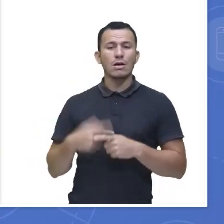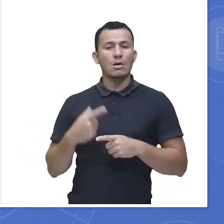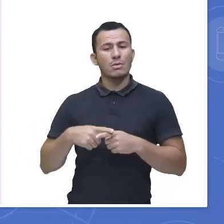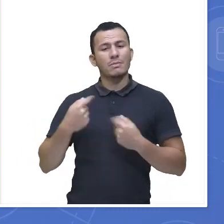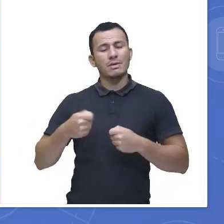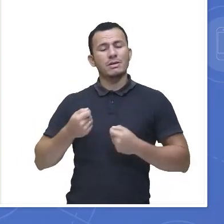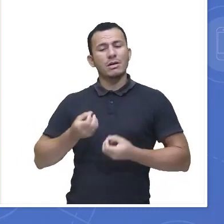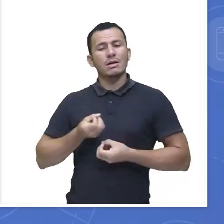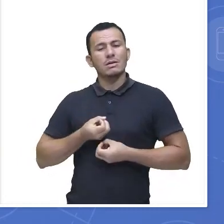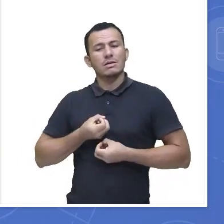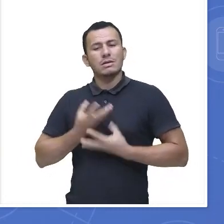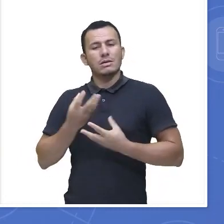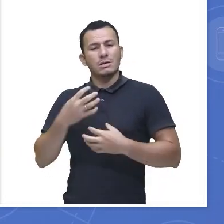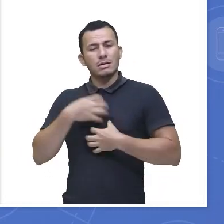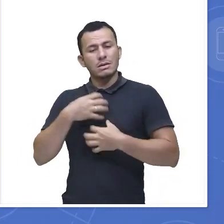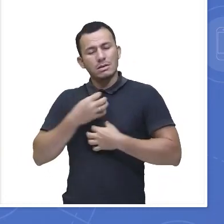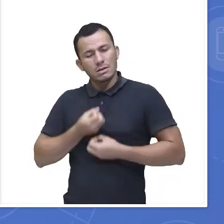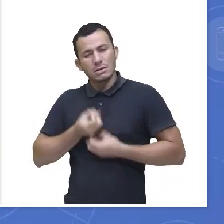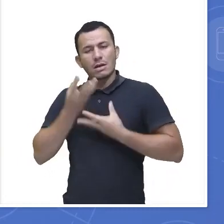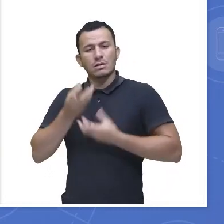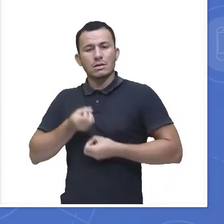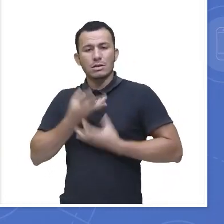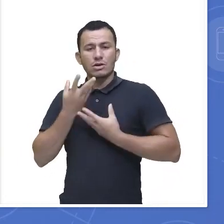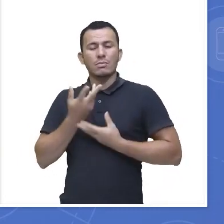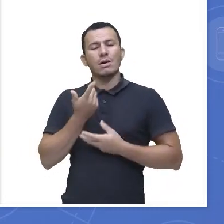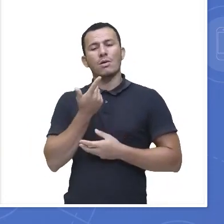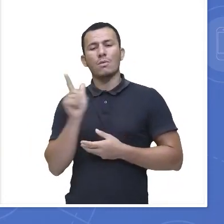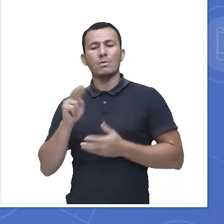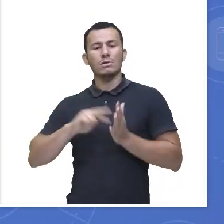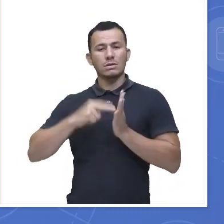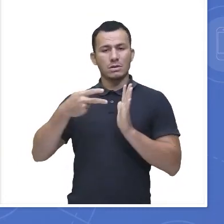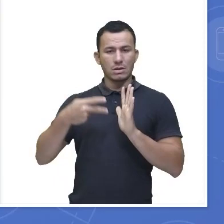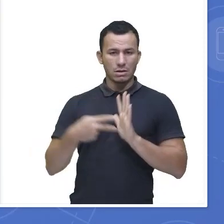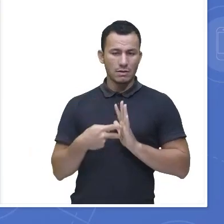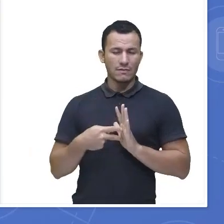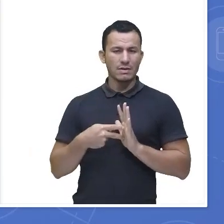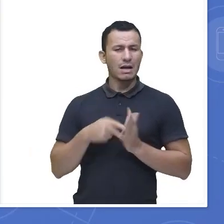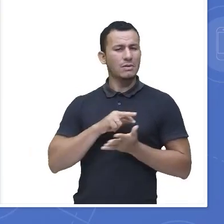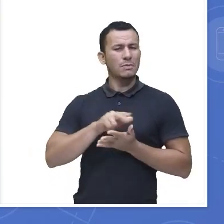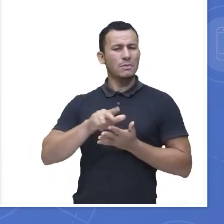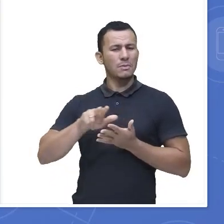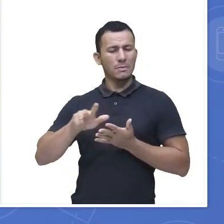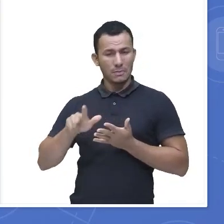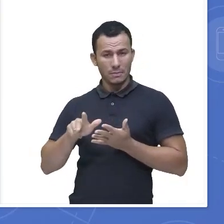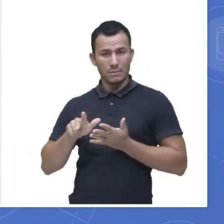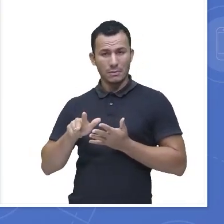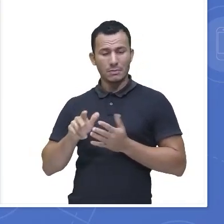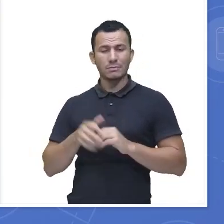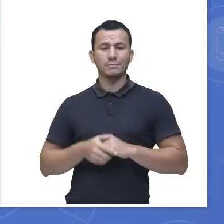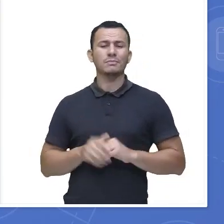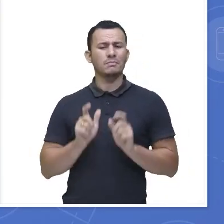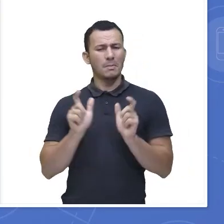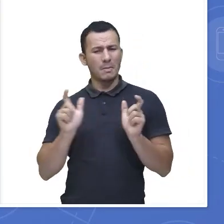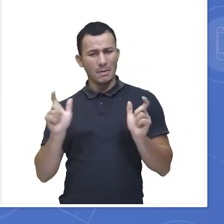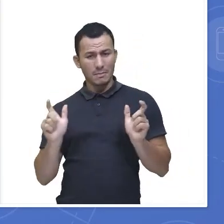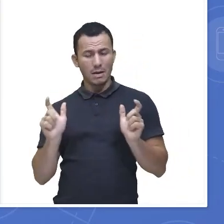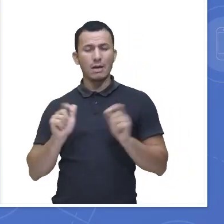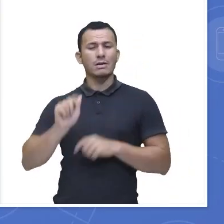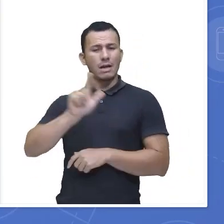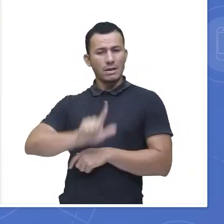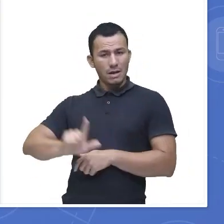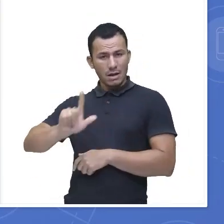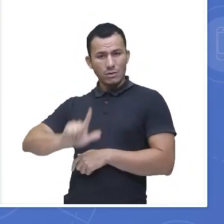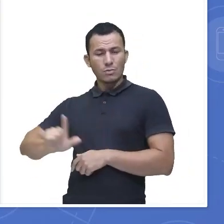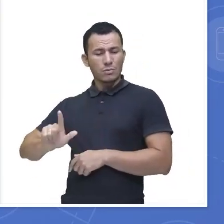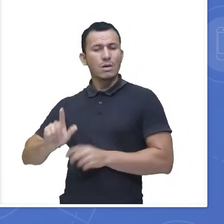expressar, o autor precisa expor outros significados, múltiplos sentidos e significados. Na